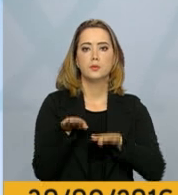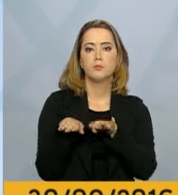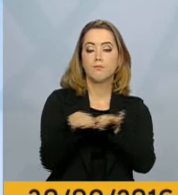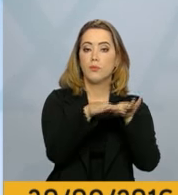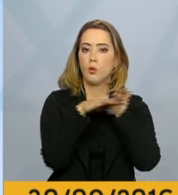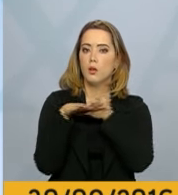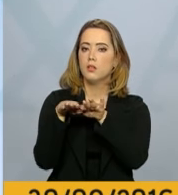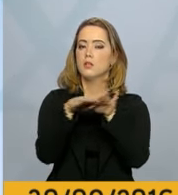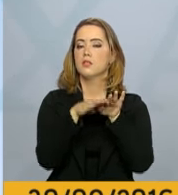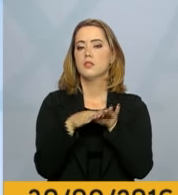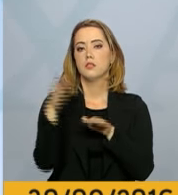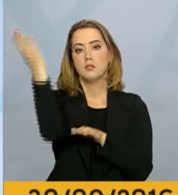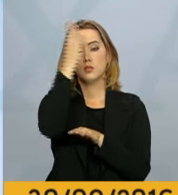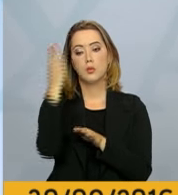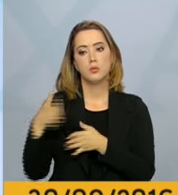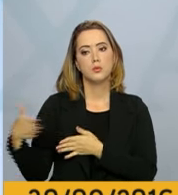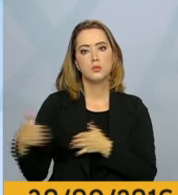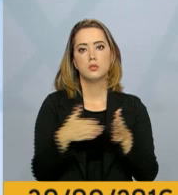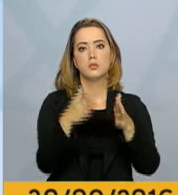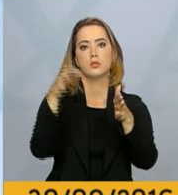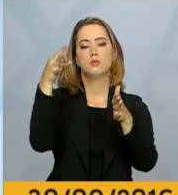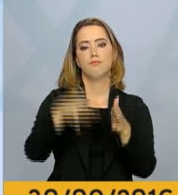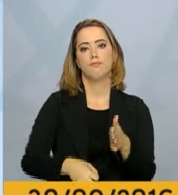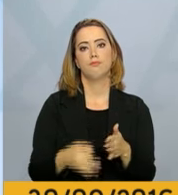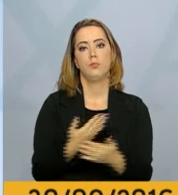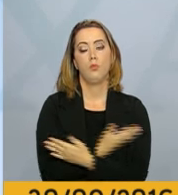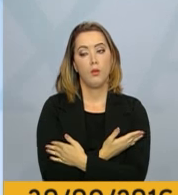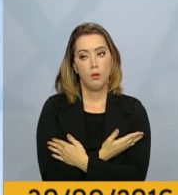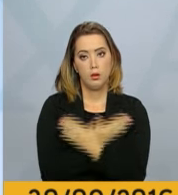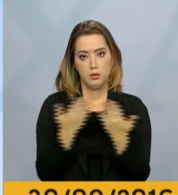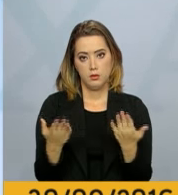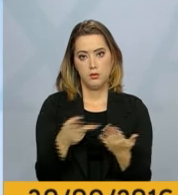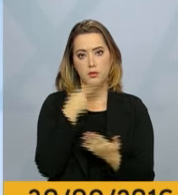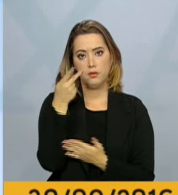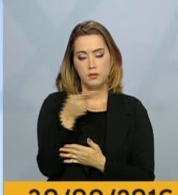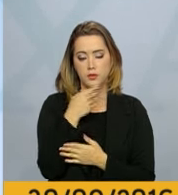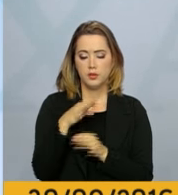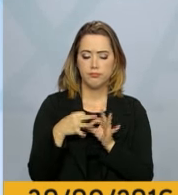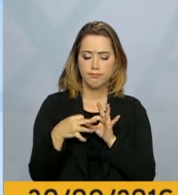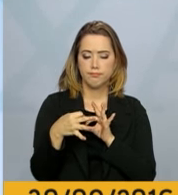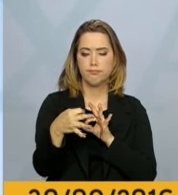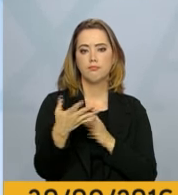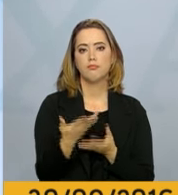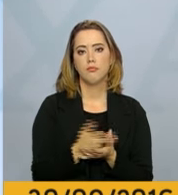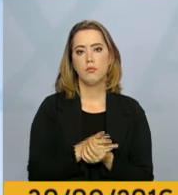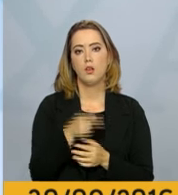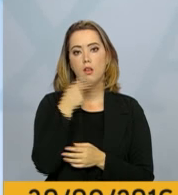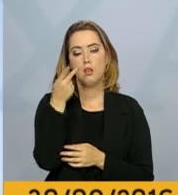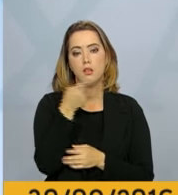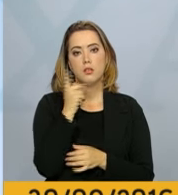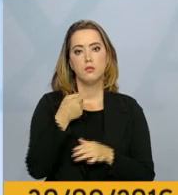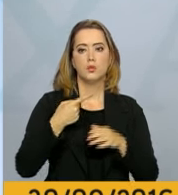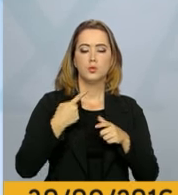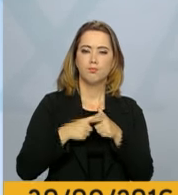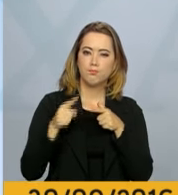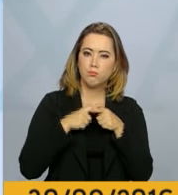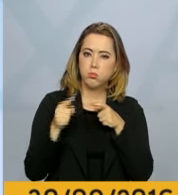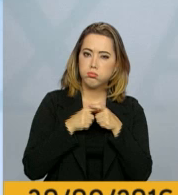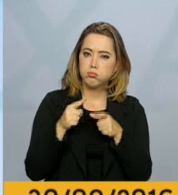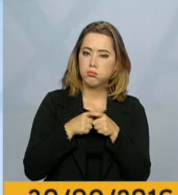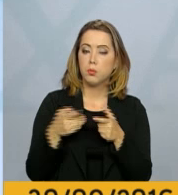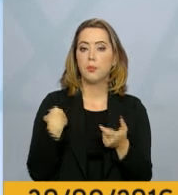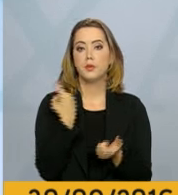trilhos. Senhoras e senhores, eu, como disse, eu me estendi um pouco sobre a gravidade do quadro